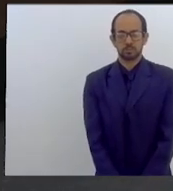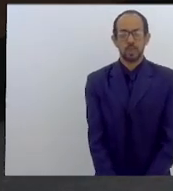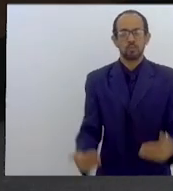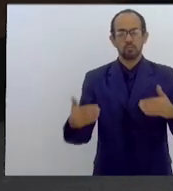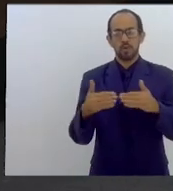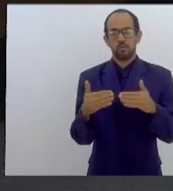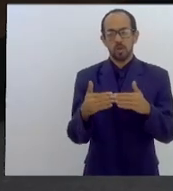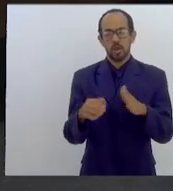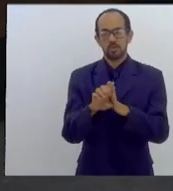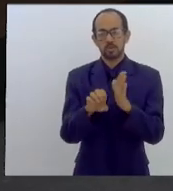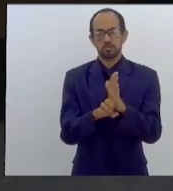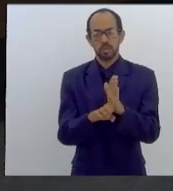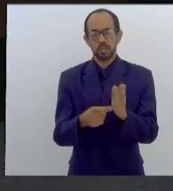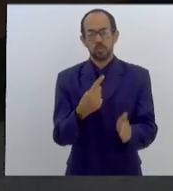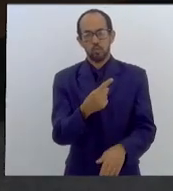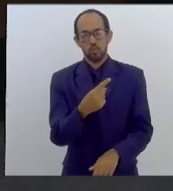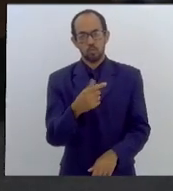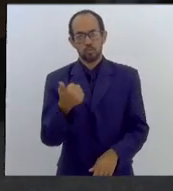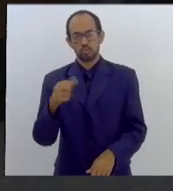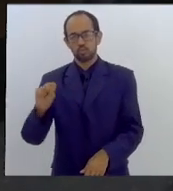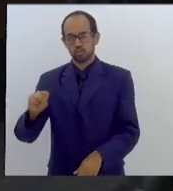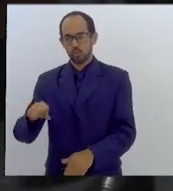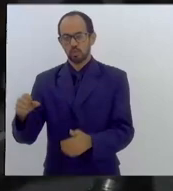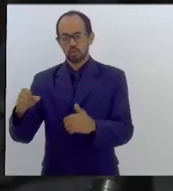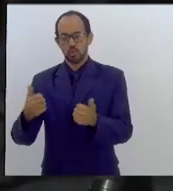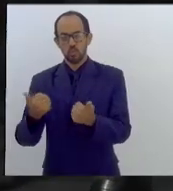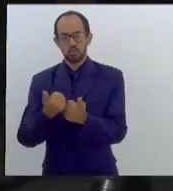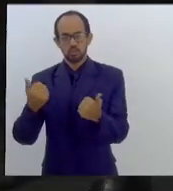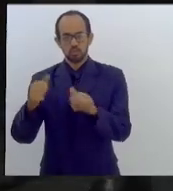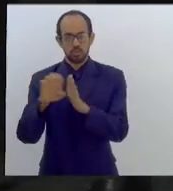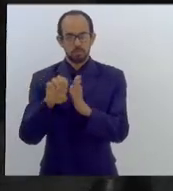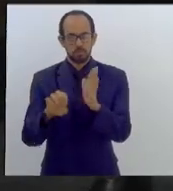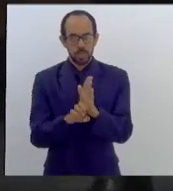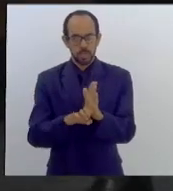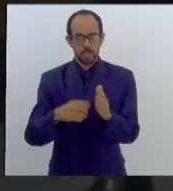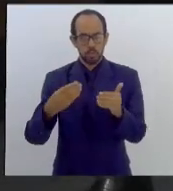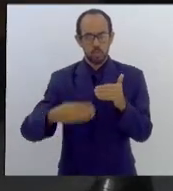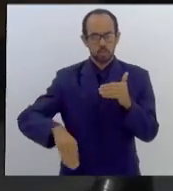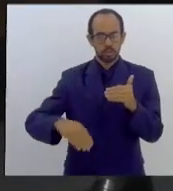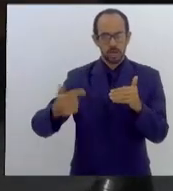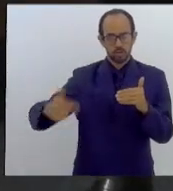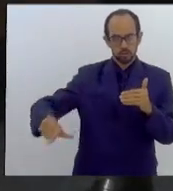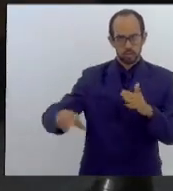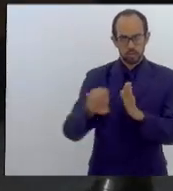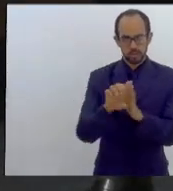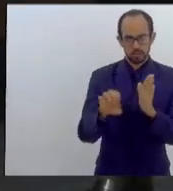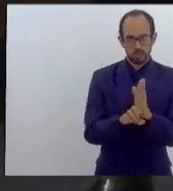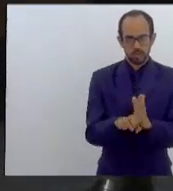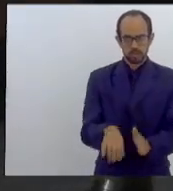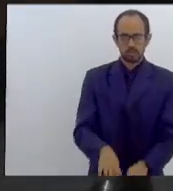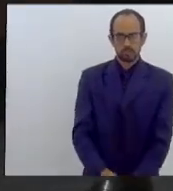Favorável às emendas 1 e 18, com subemenda, e contrário às demais emendas.